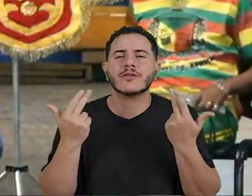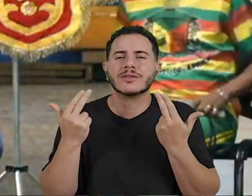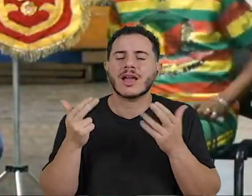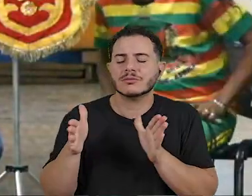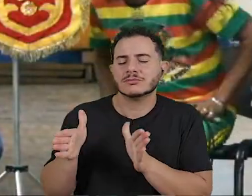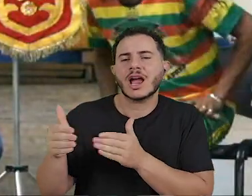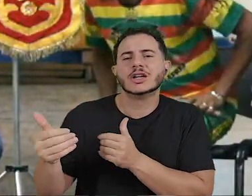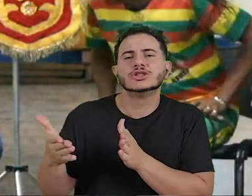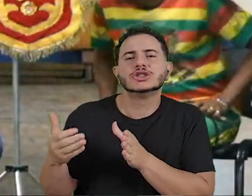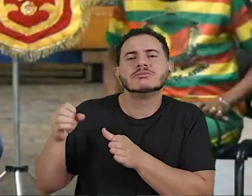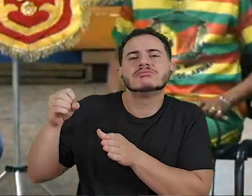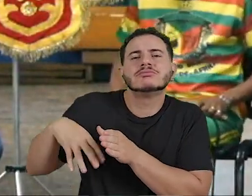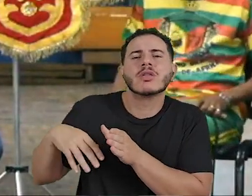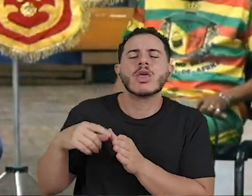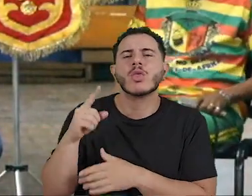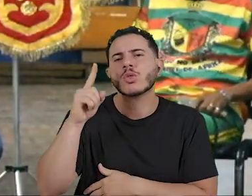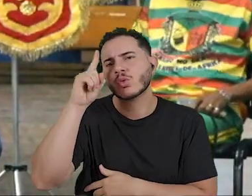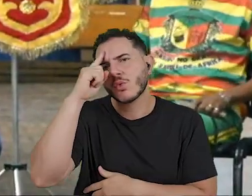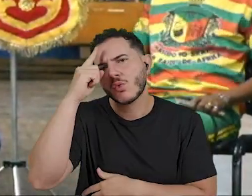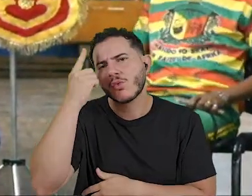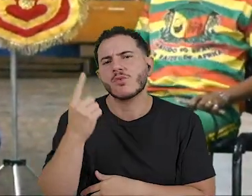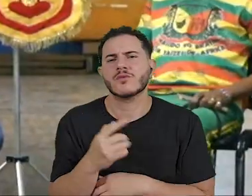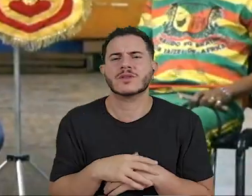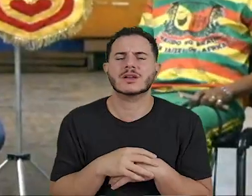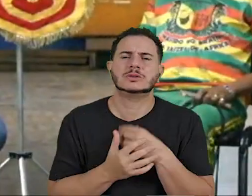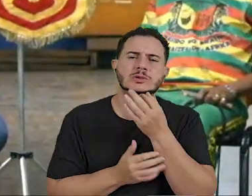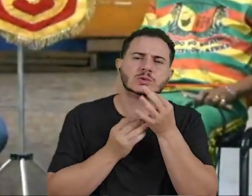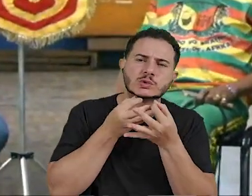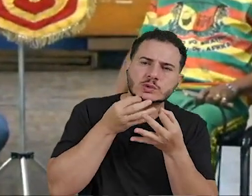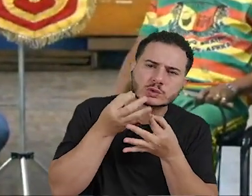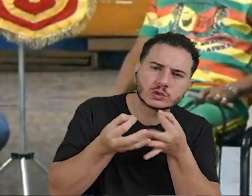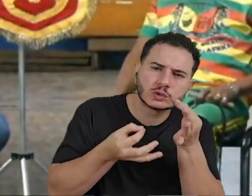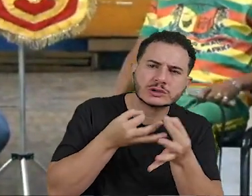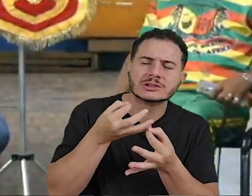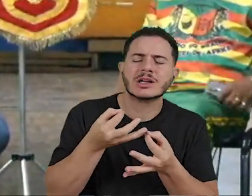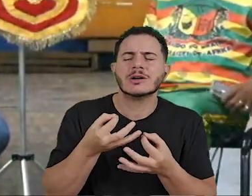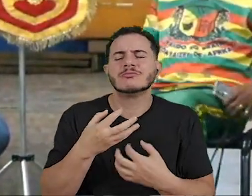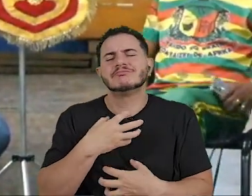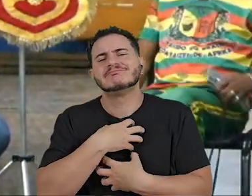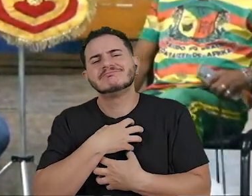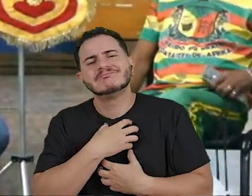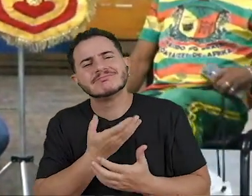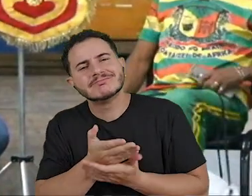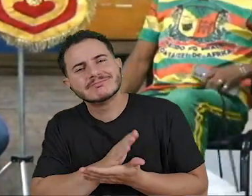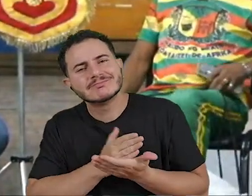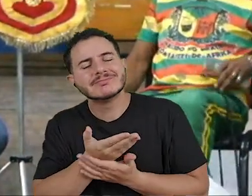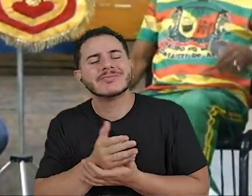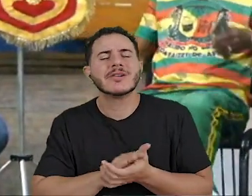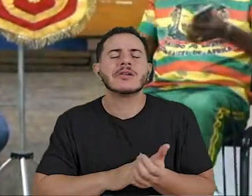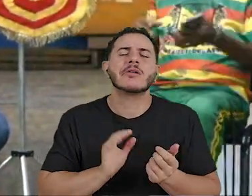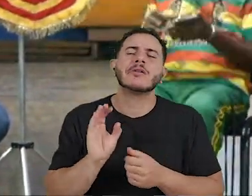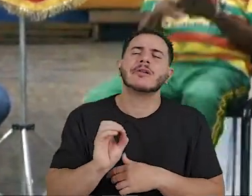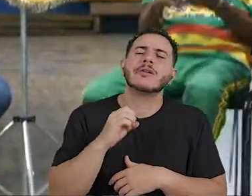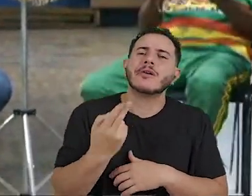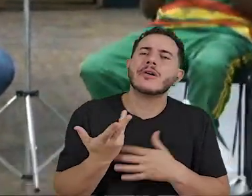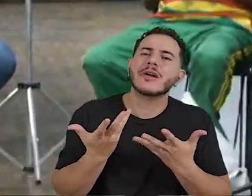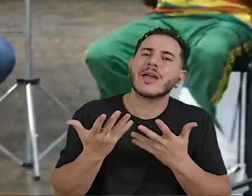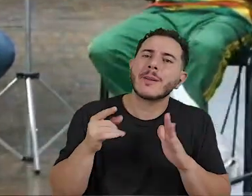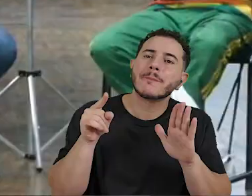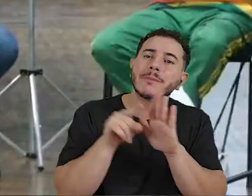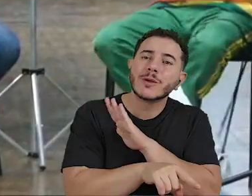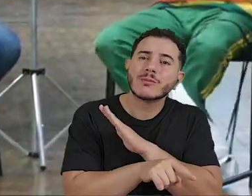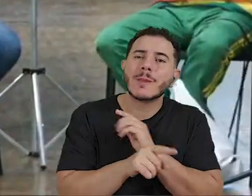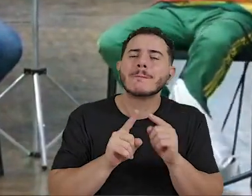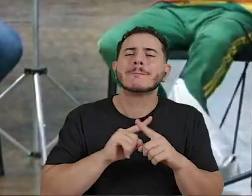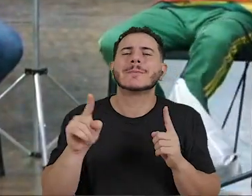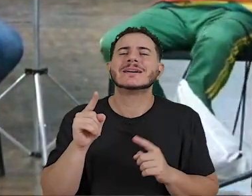de dúvidas, sugestões, inquietações. Às vezes tem alguma coisa que a gente quer perguntar,